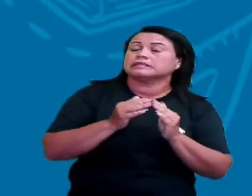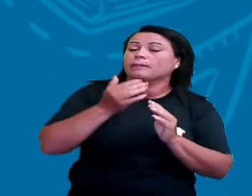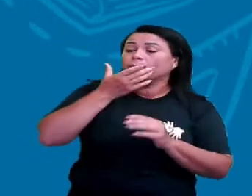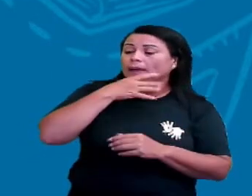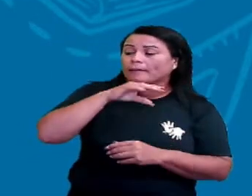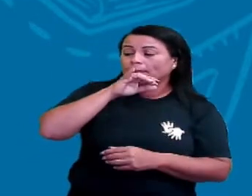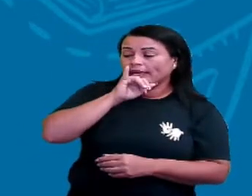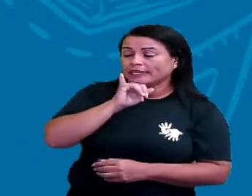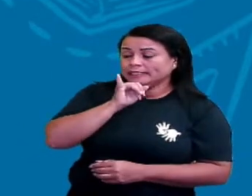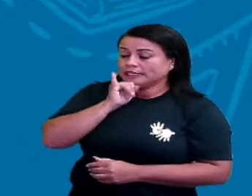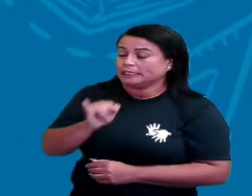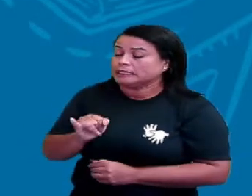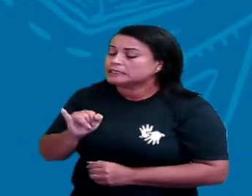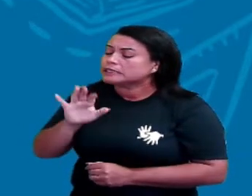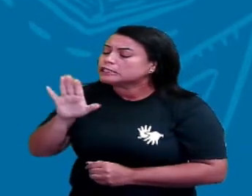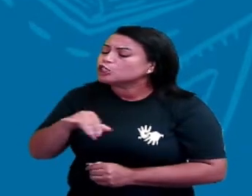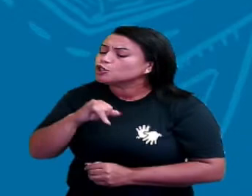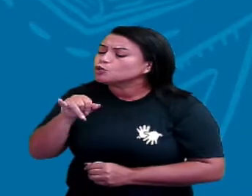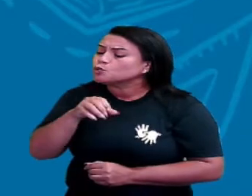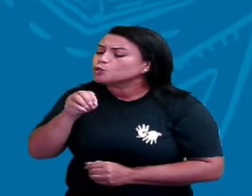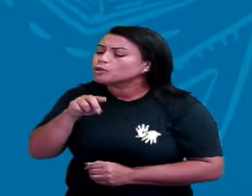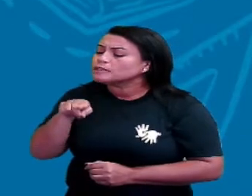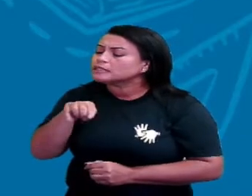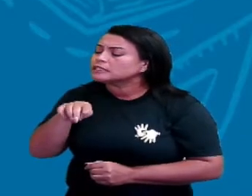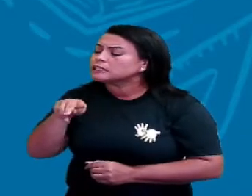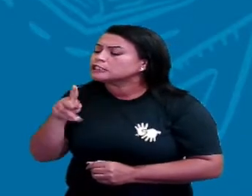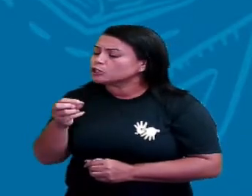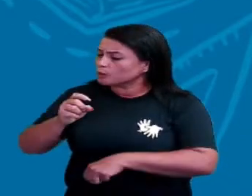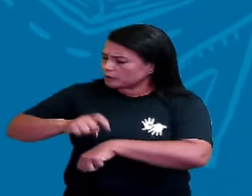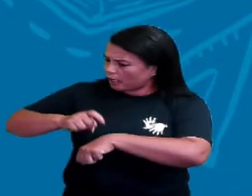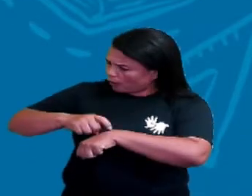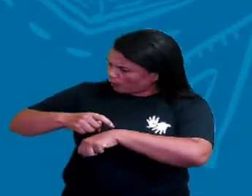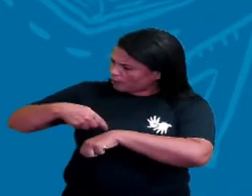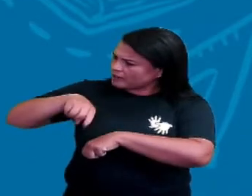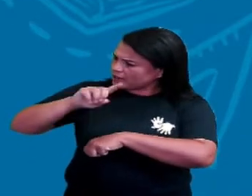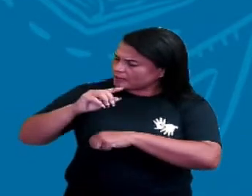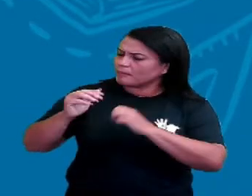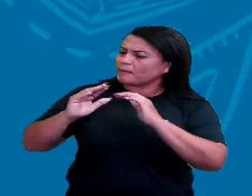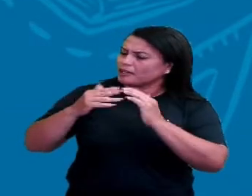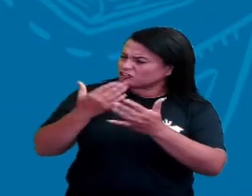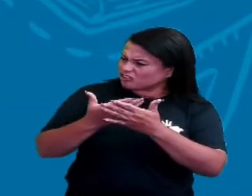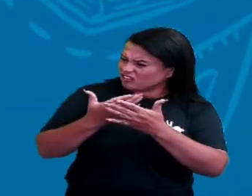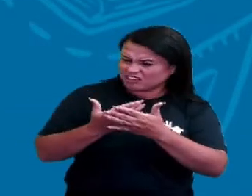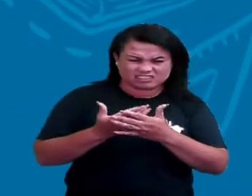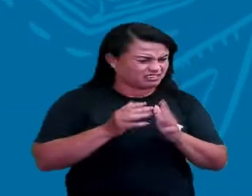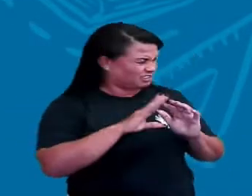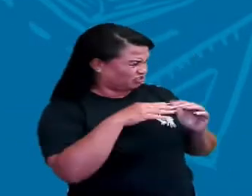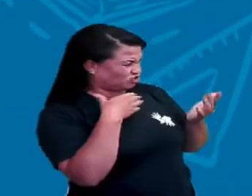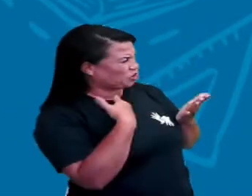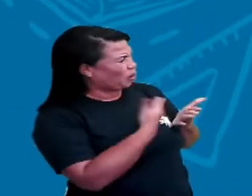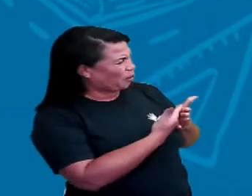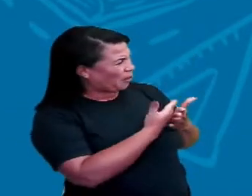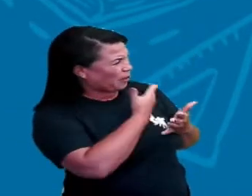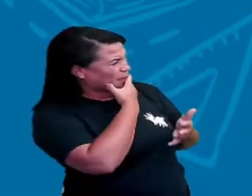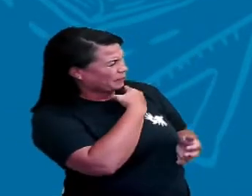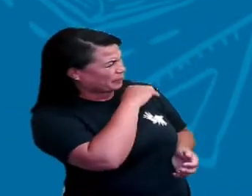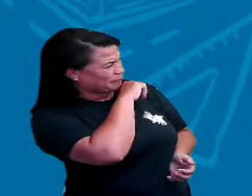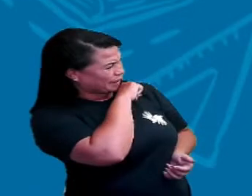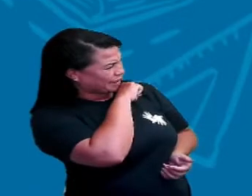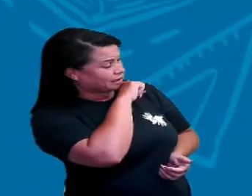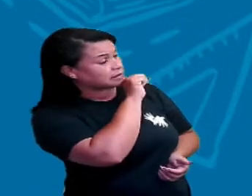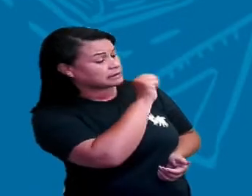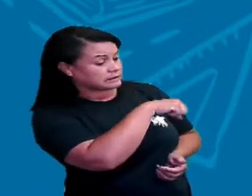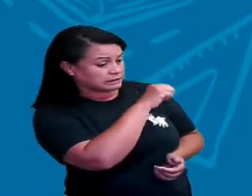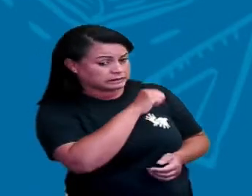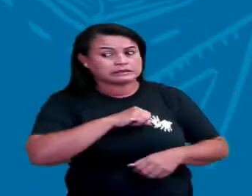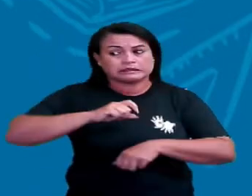Joãozinho disse para ele assim: Joãozinho, já está na hora de você ir para a escola. Escola, papai? Isso mesmo, Joãozinho,